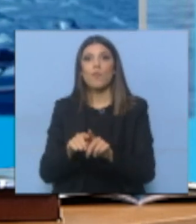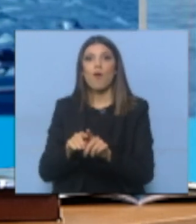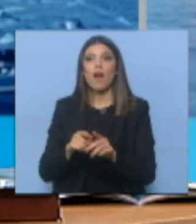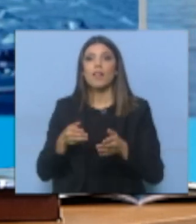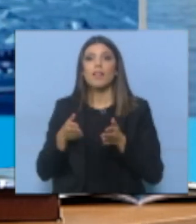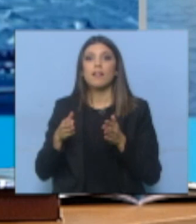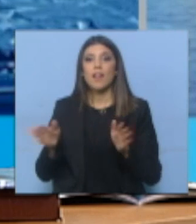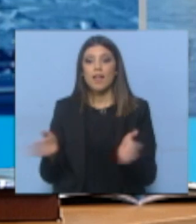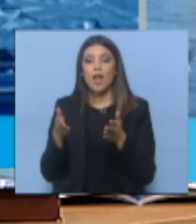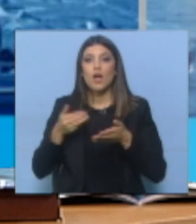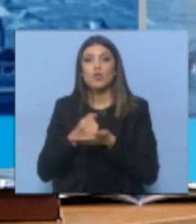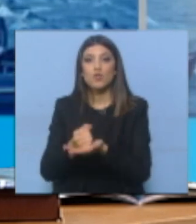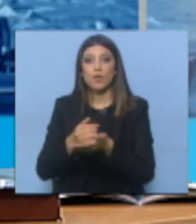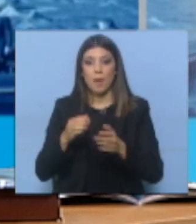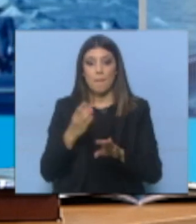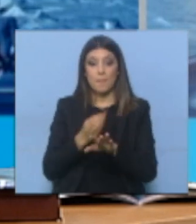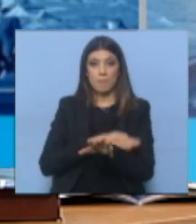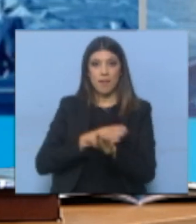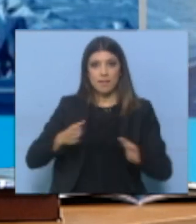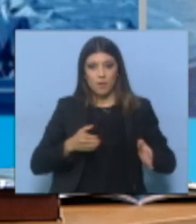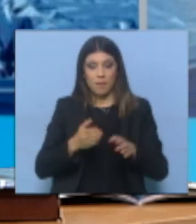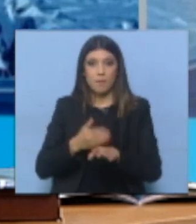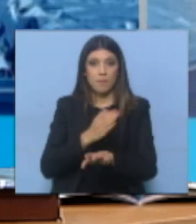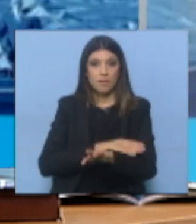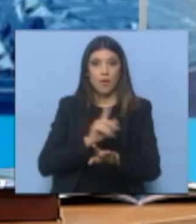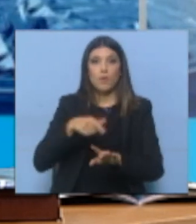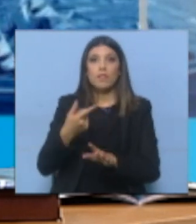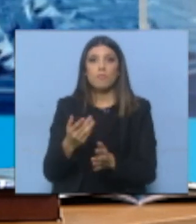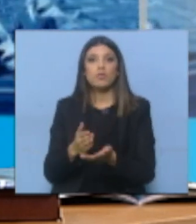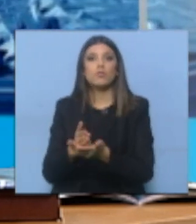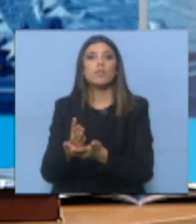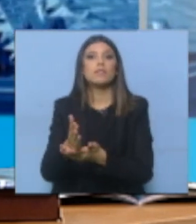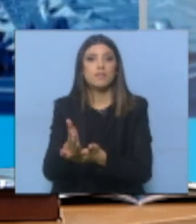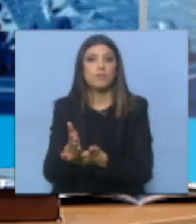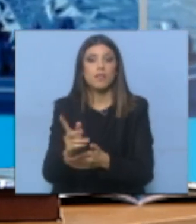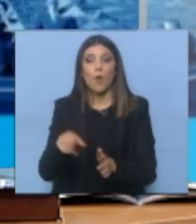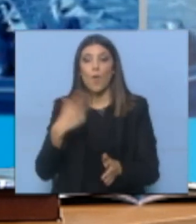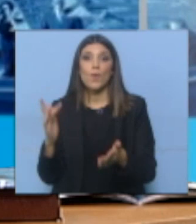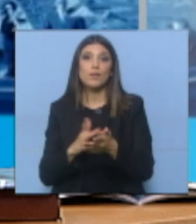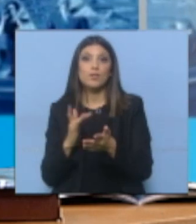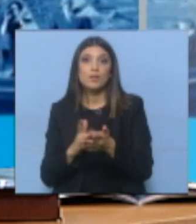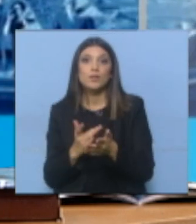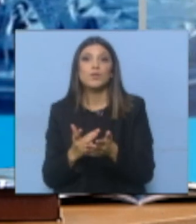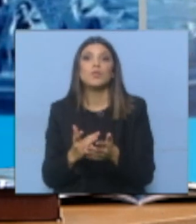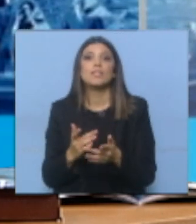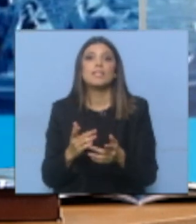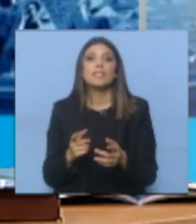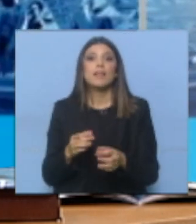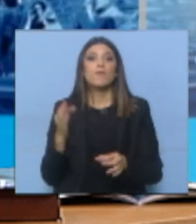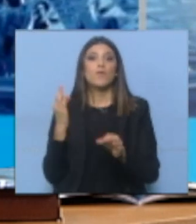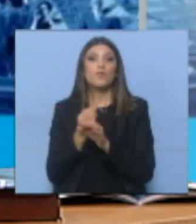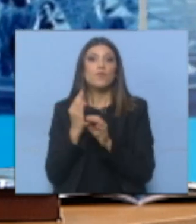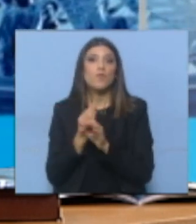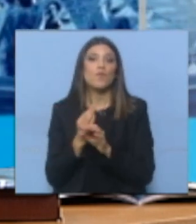de preparação e de prolongamento da celebração do batismo. Temos um outro com celebrações catecumenais e quaresmais, as tais celebrações que eu